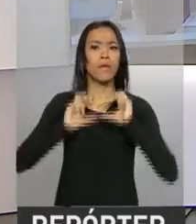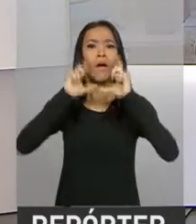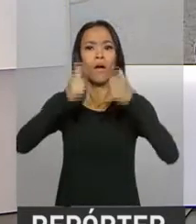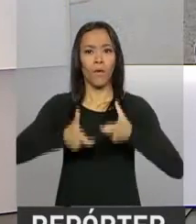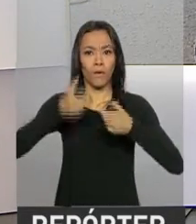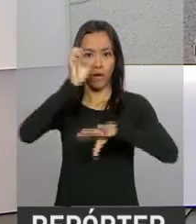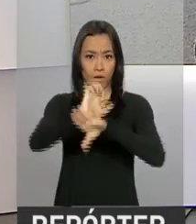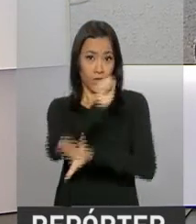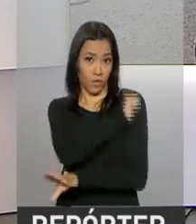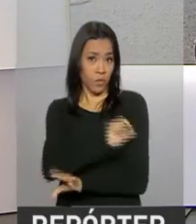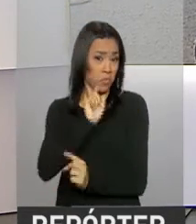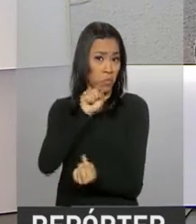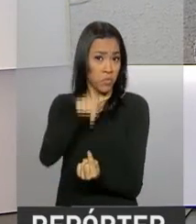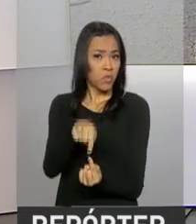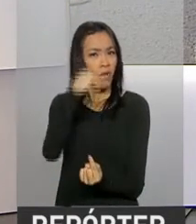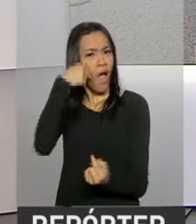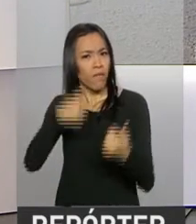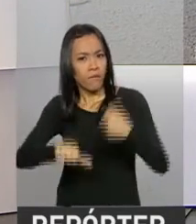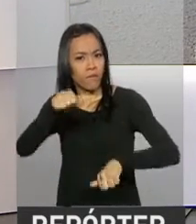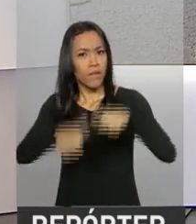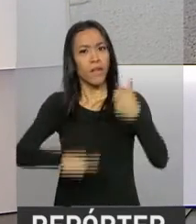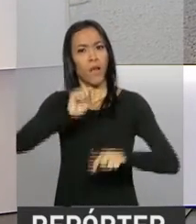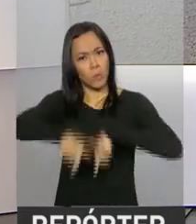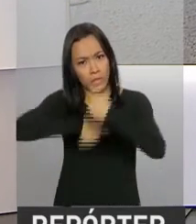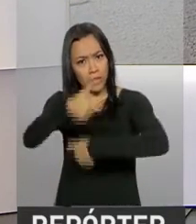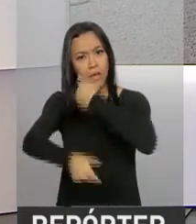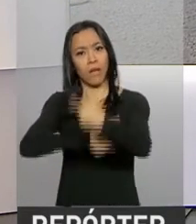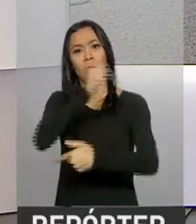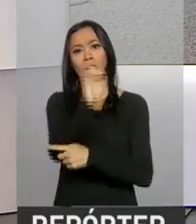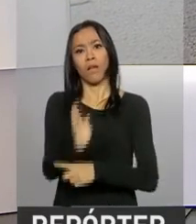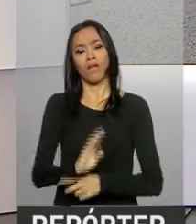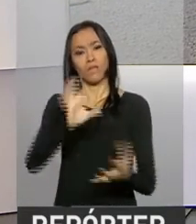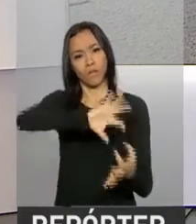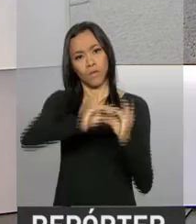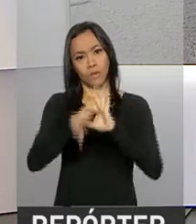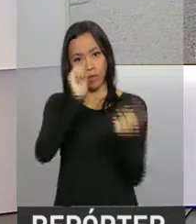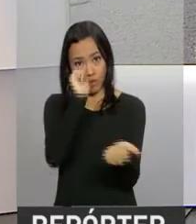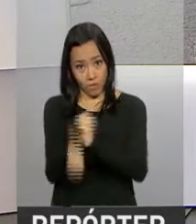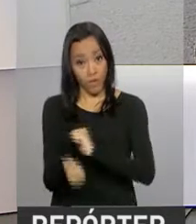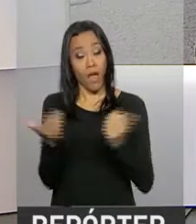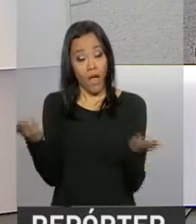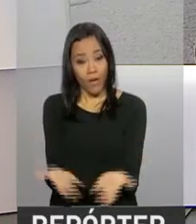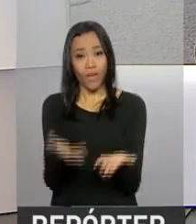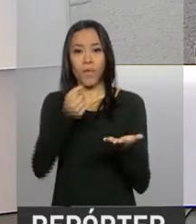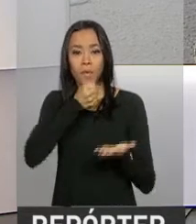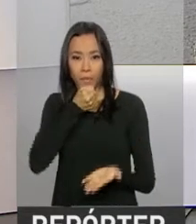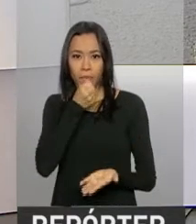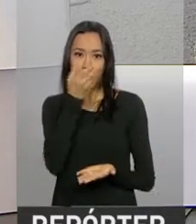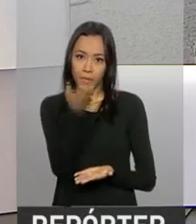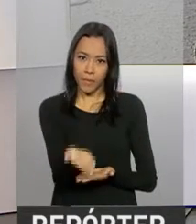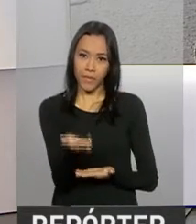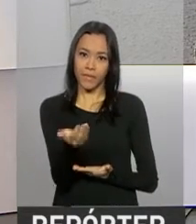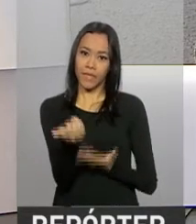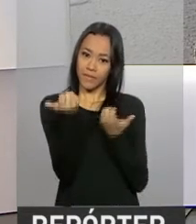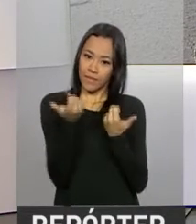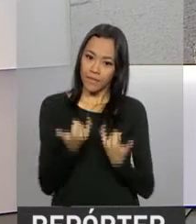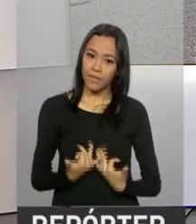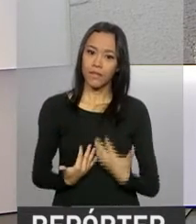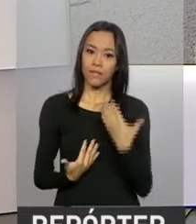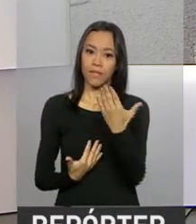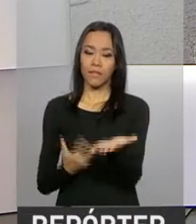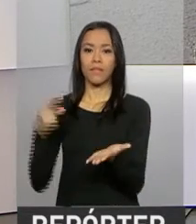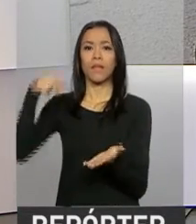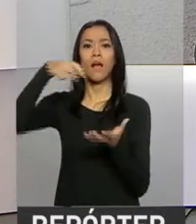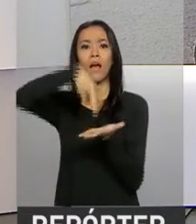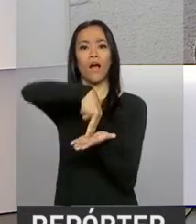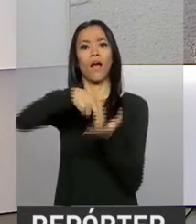janeiro para fazer uma avaliação do trabalho do brasil nos jogos olímpicos vamos conversar então repórter pauly d or bola de hoje que está no